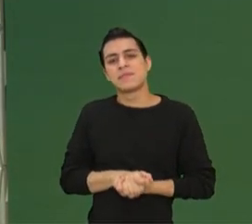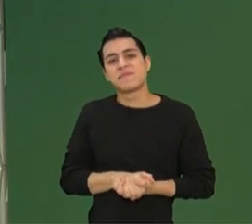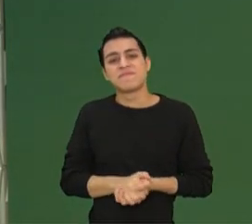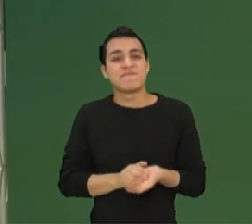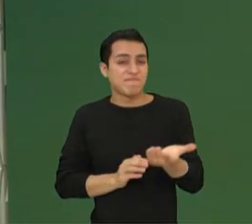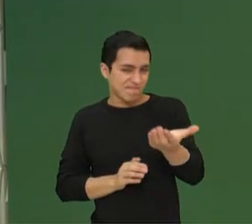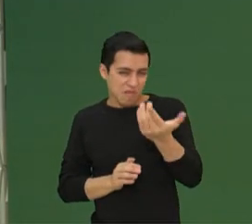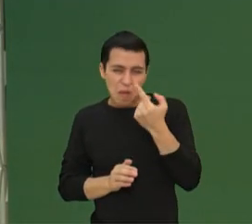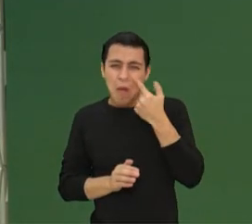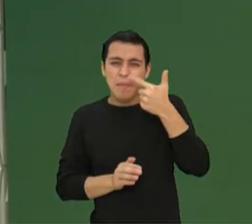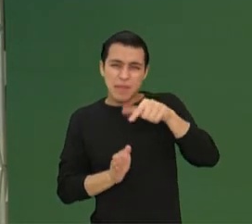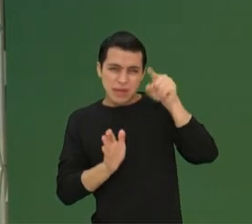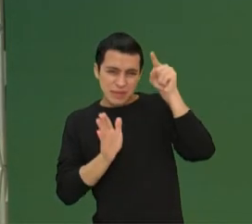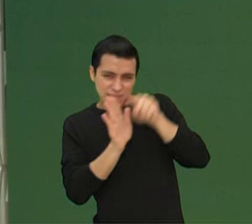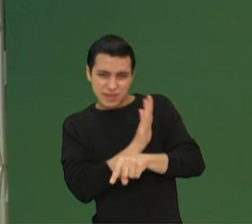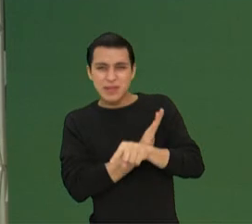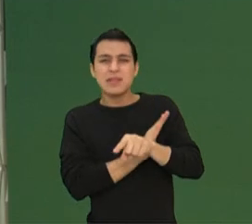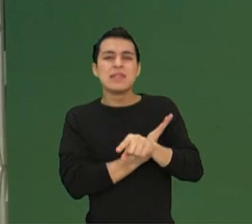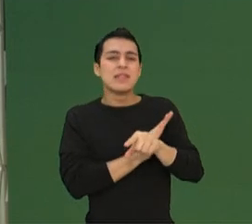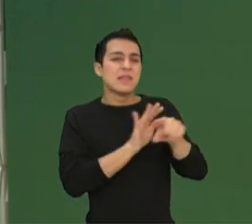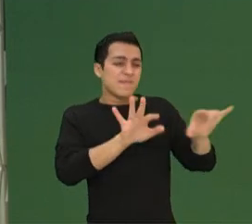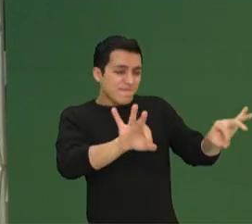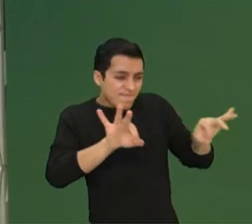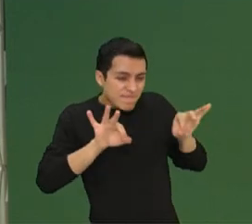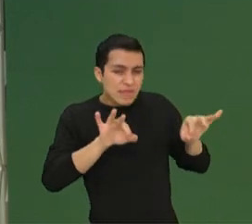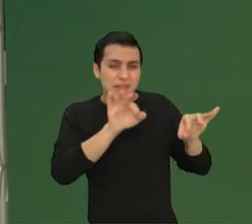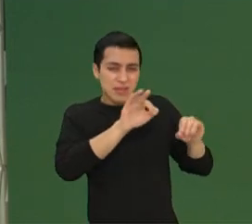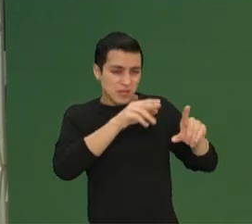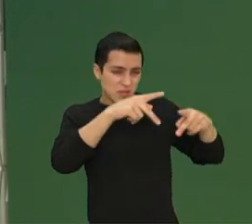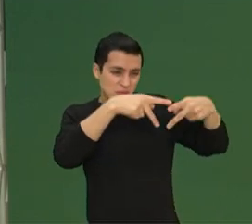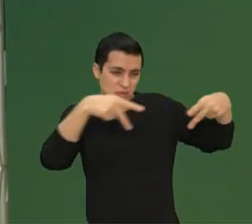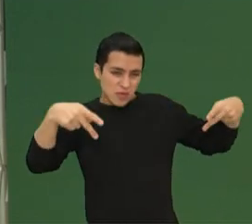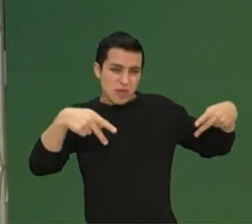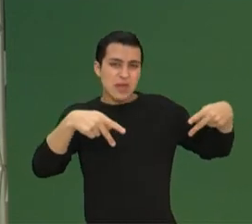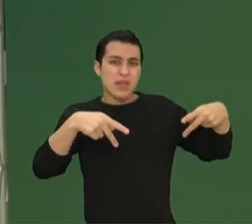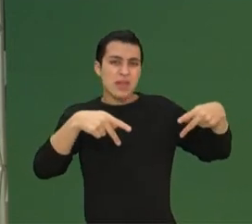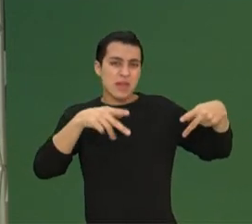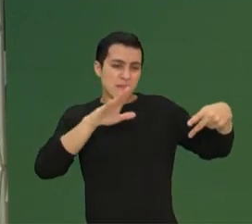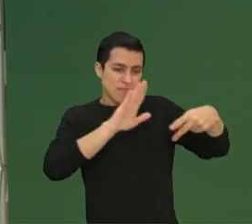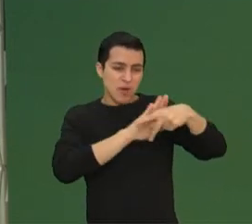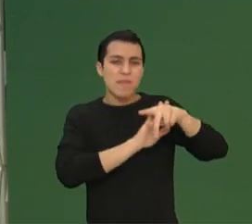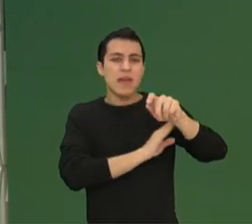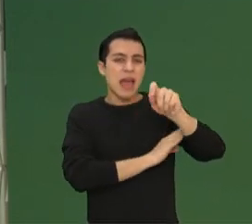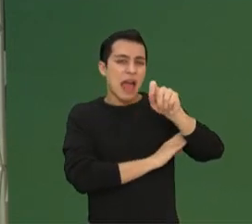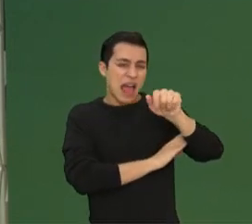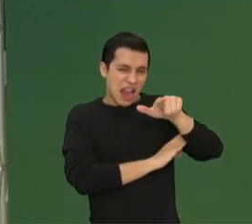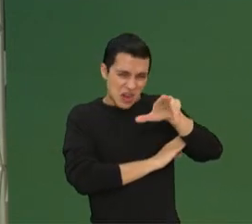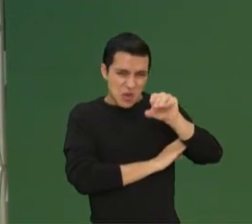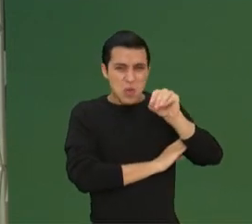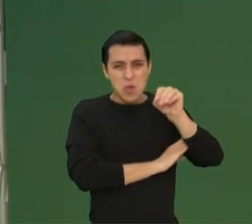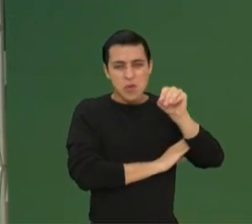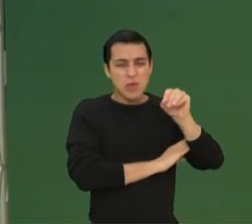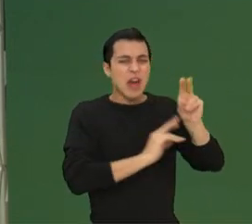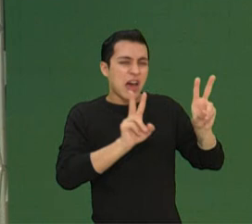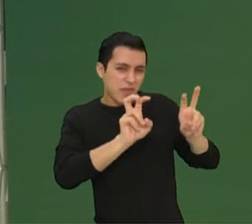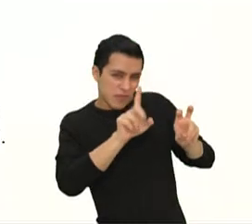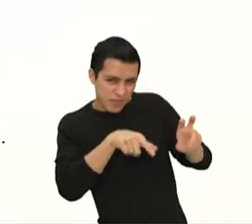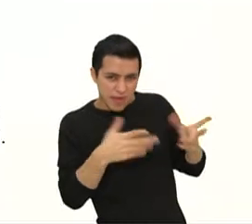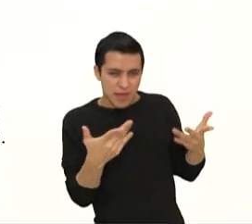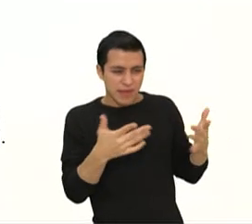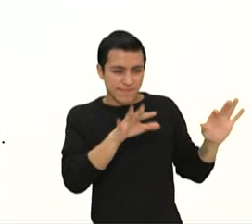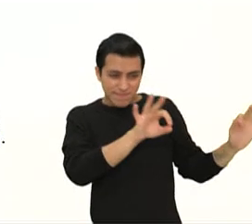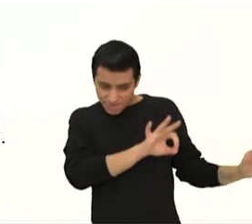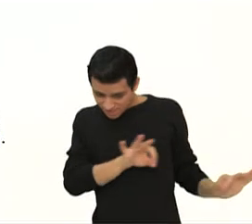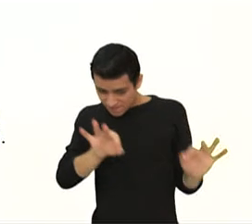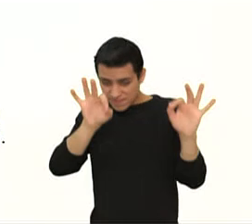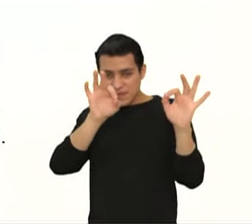Veja comigo mais uma enquete retirada ali do portal, aba Alunos, seção O Assunto É.